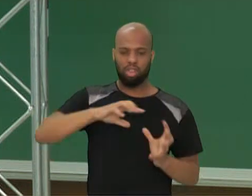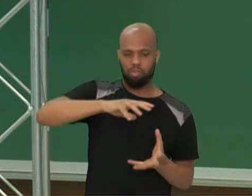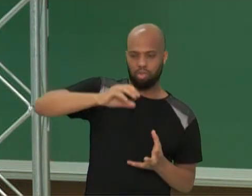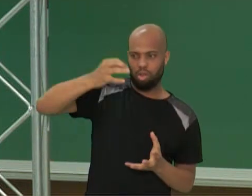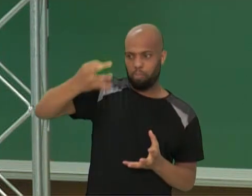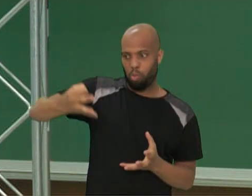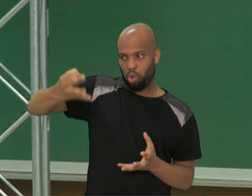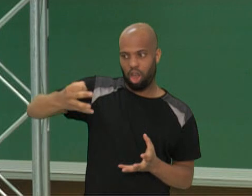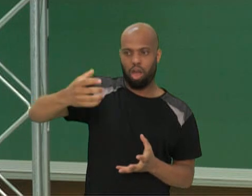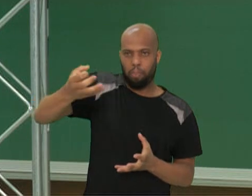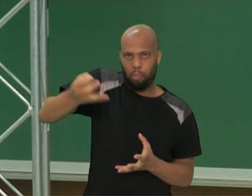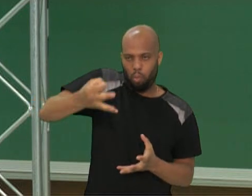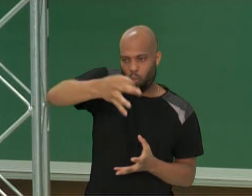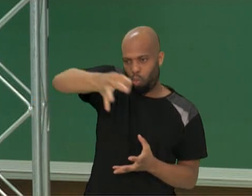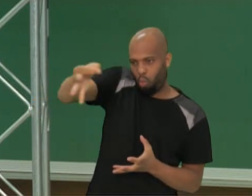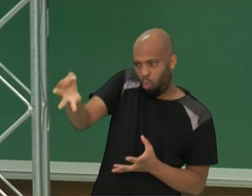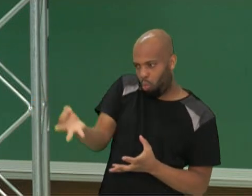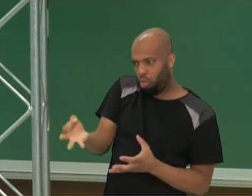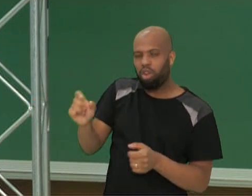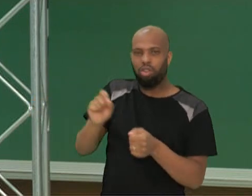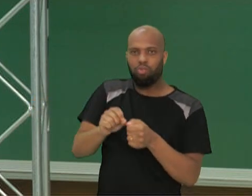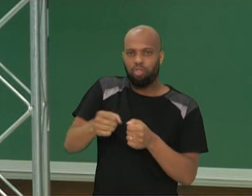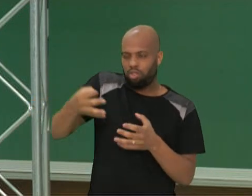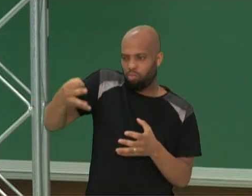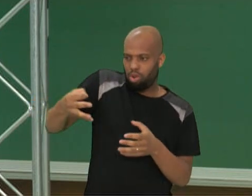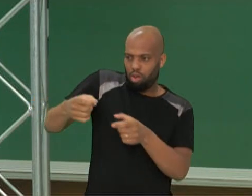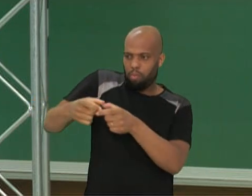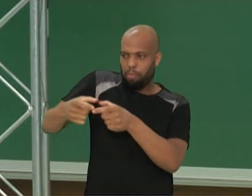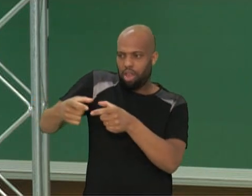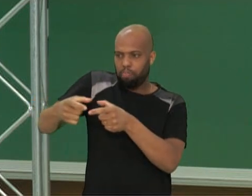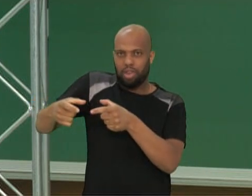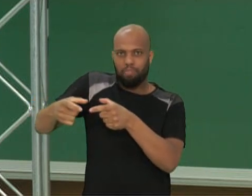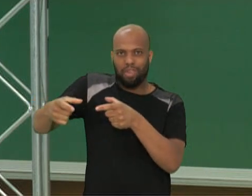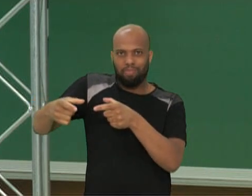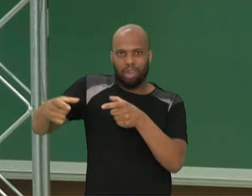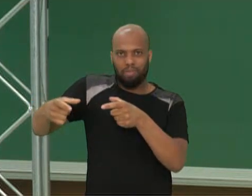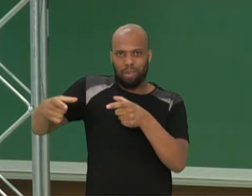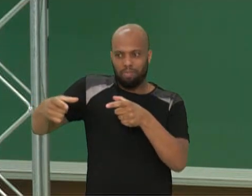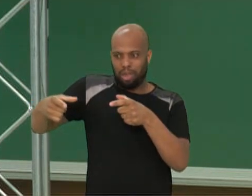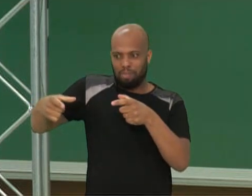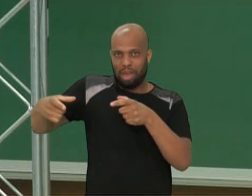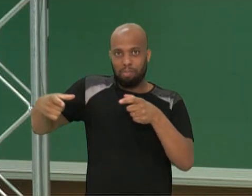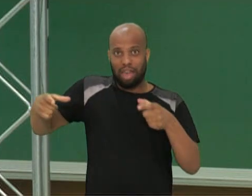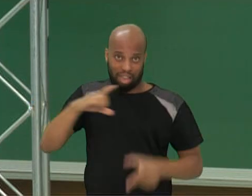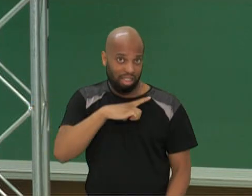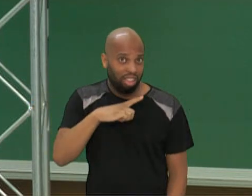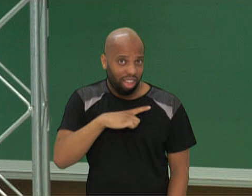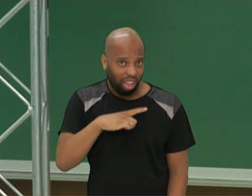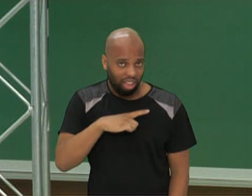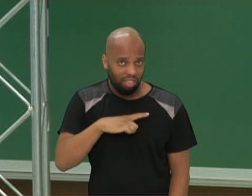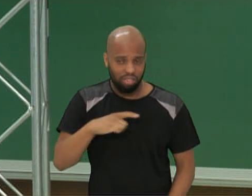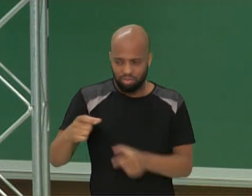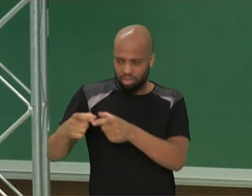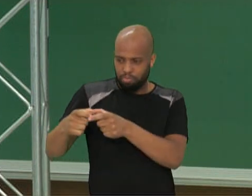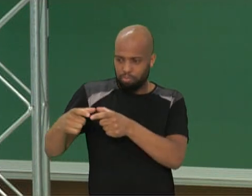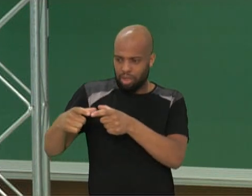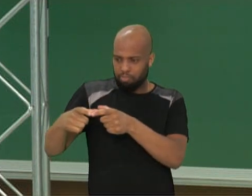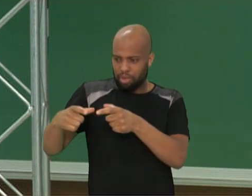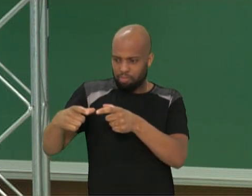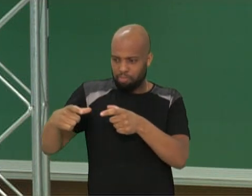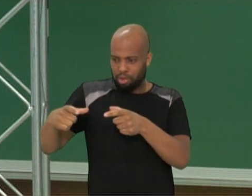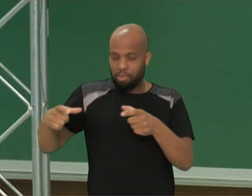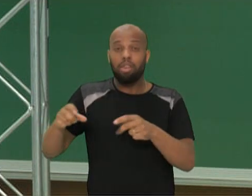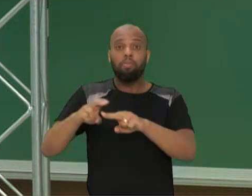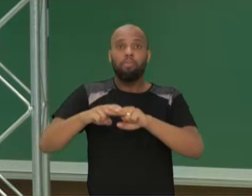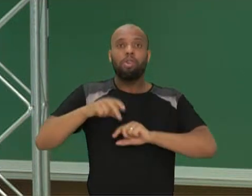esse buraco ele foi sendo aumentado, ele foi se ampliando